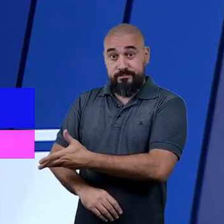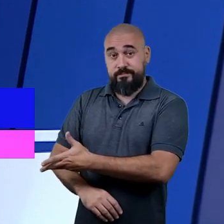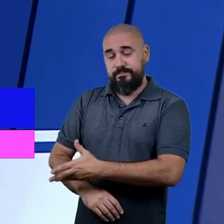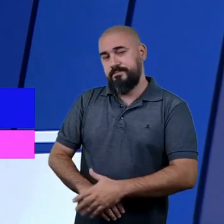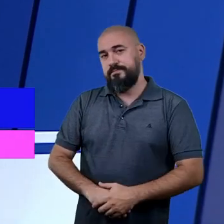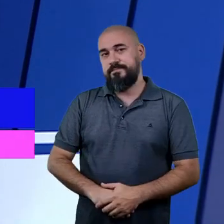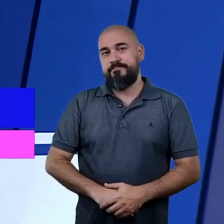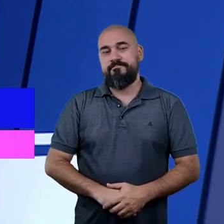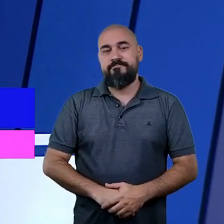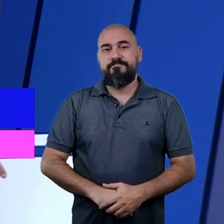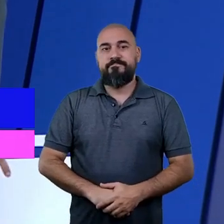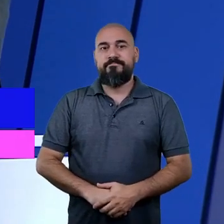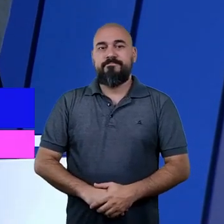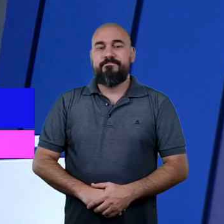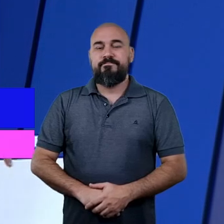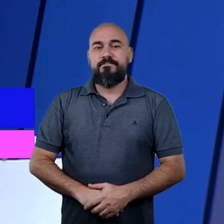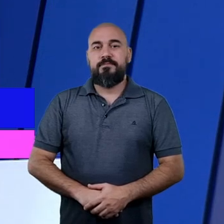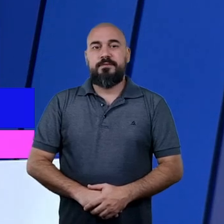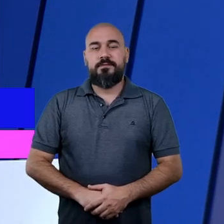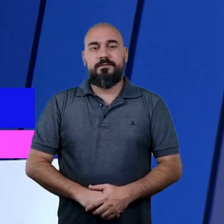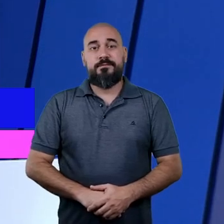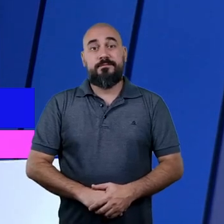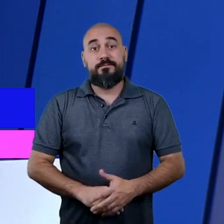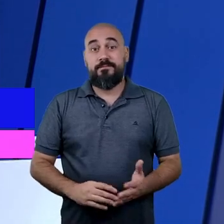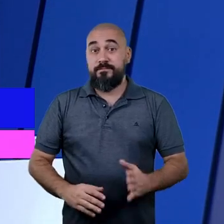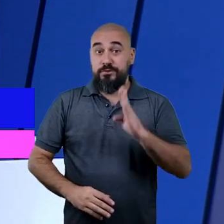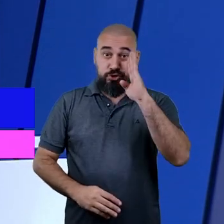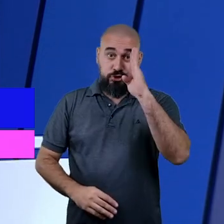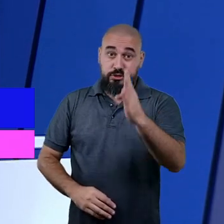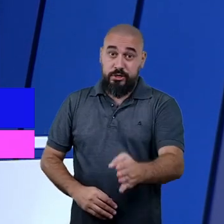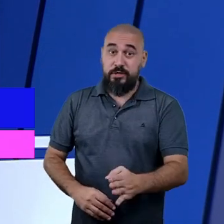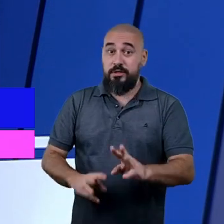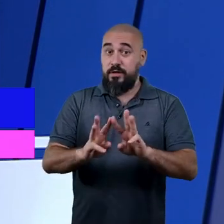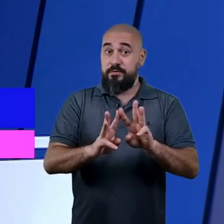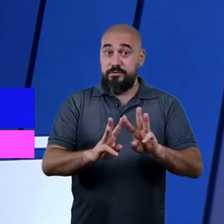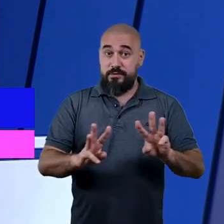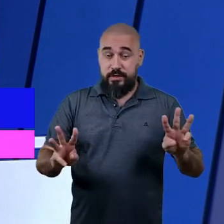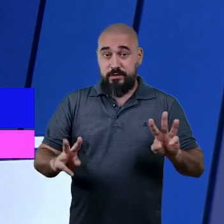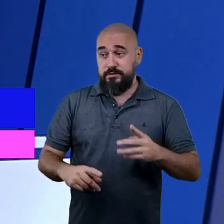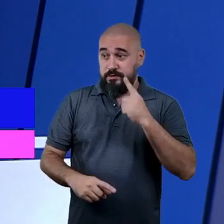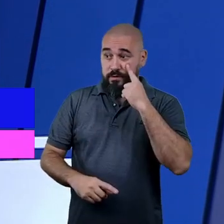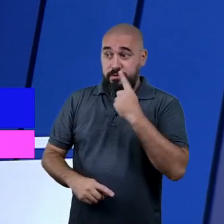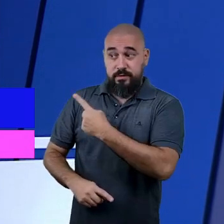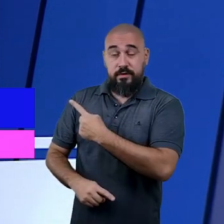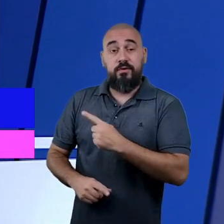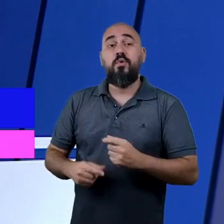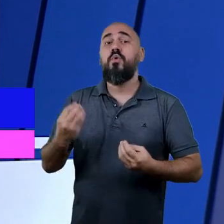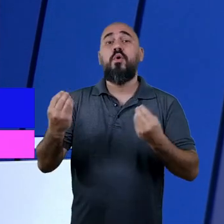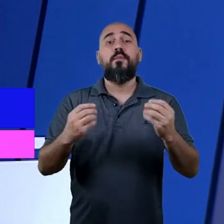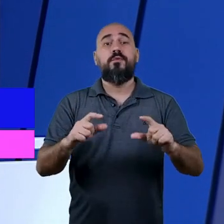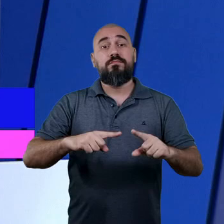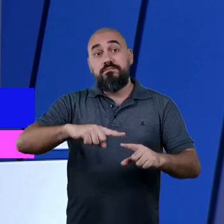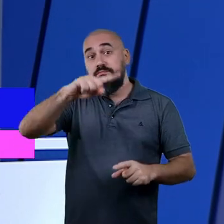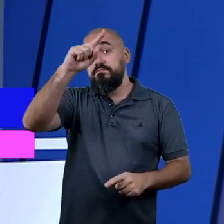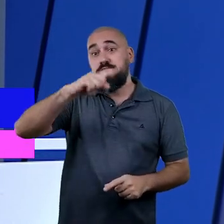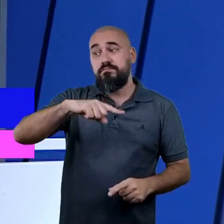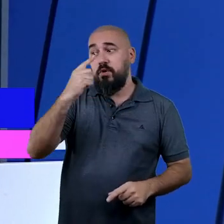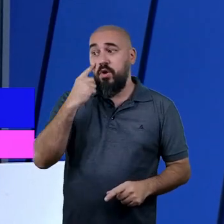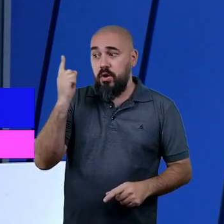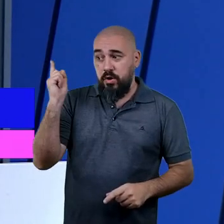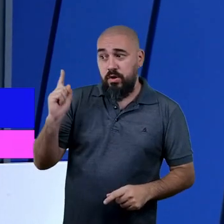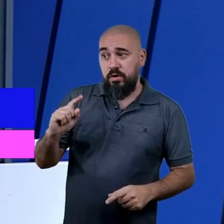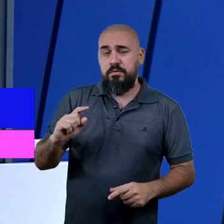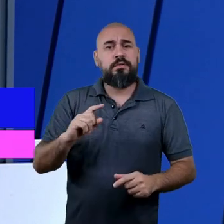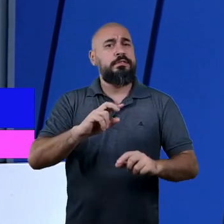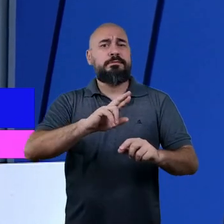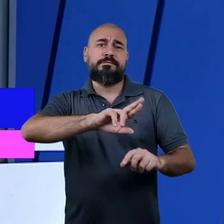de falar, para você ir diretamente ao nosso site, você vai chegar nesta página aqui. Então você vai encontrar diversos